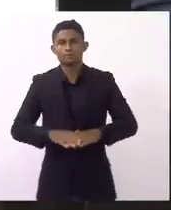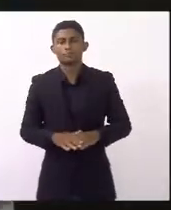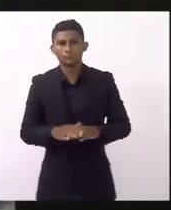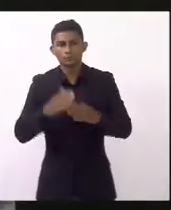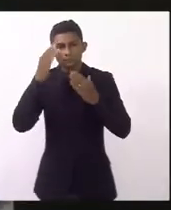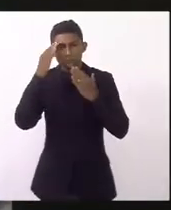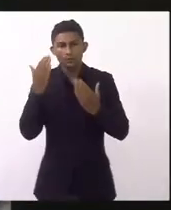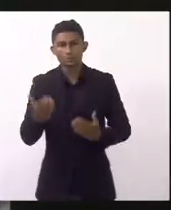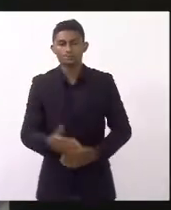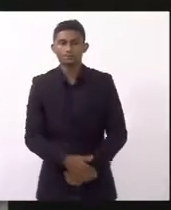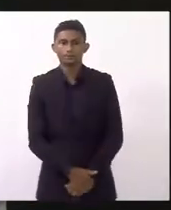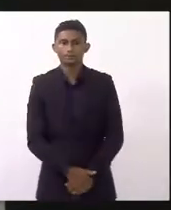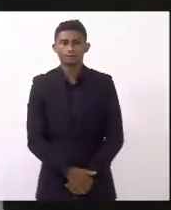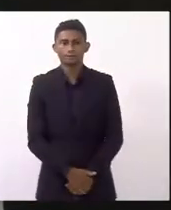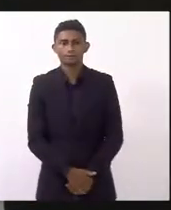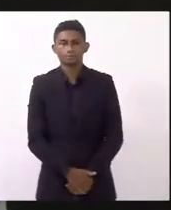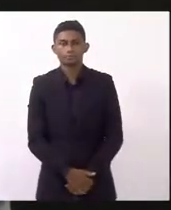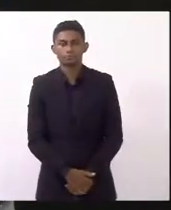a